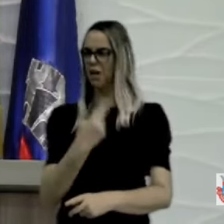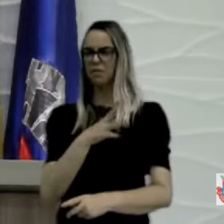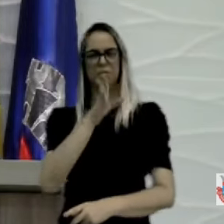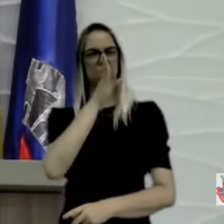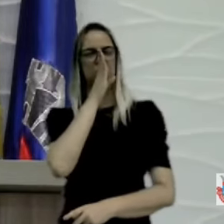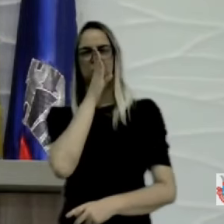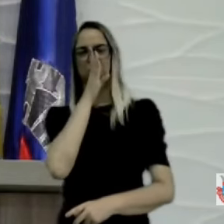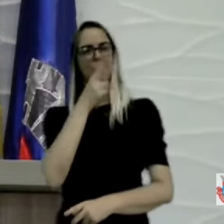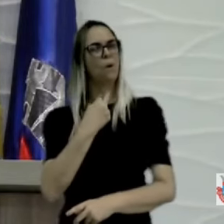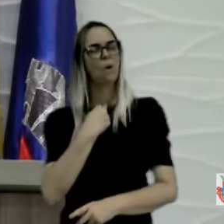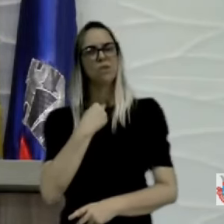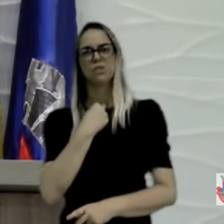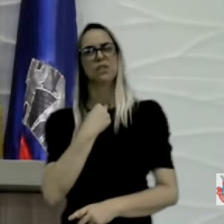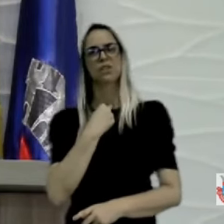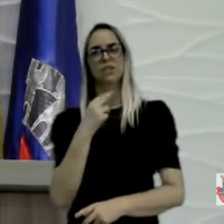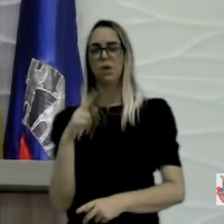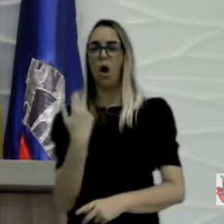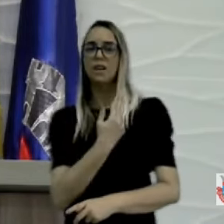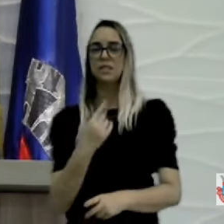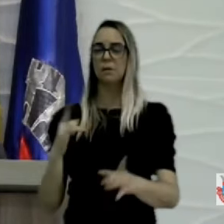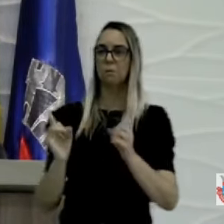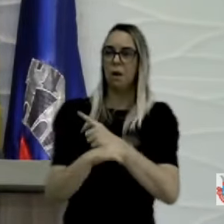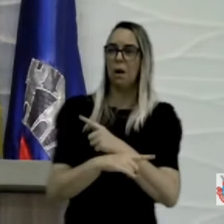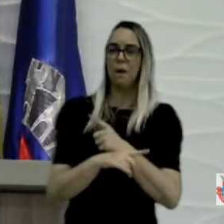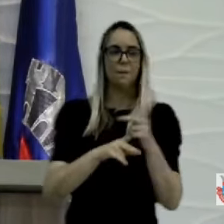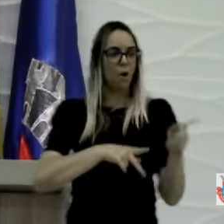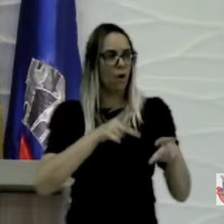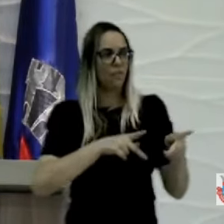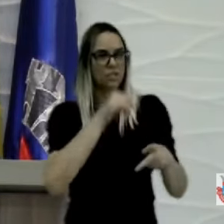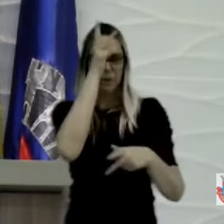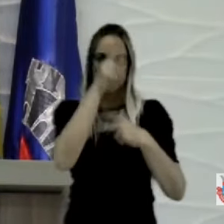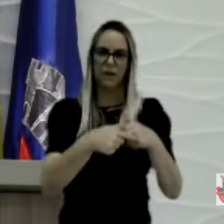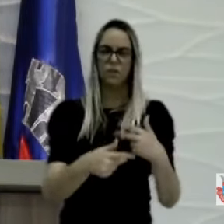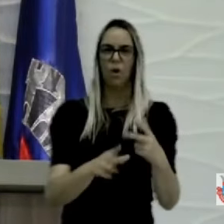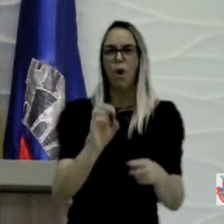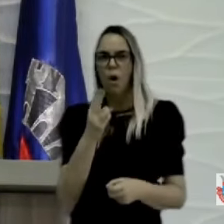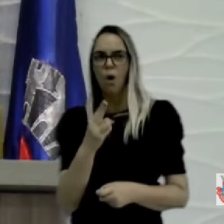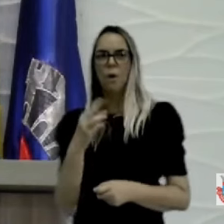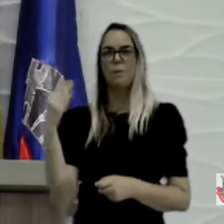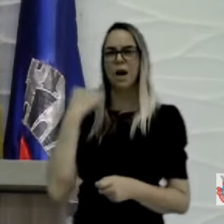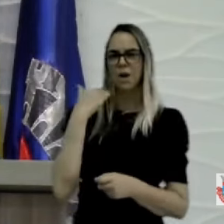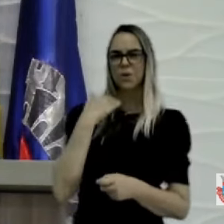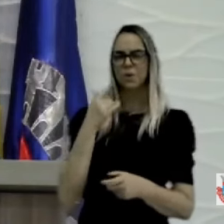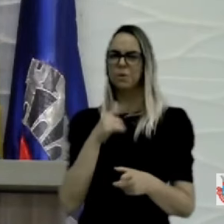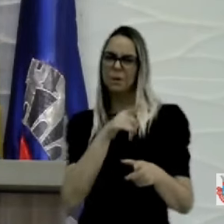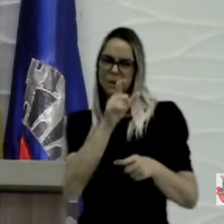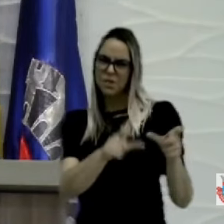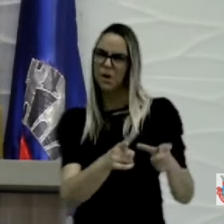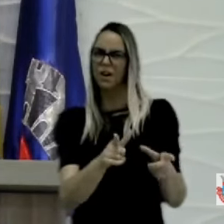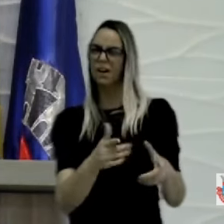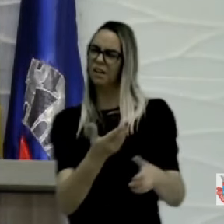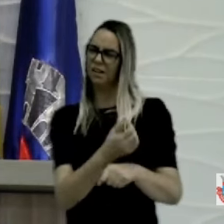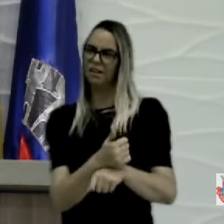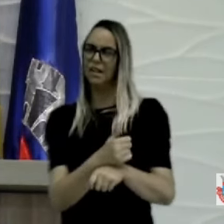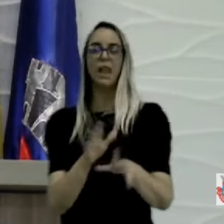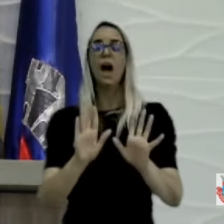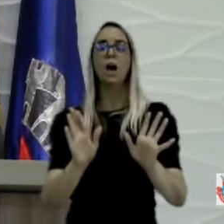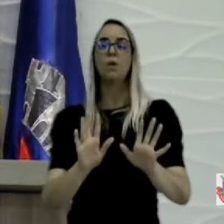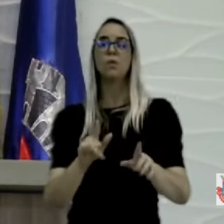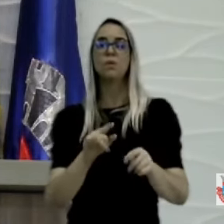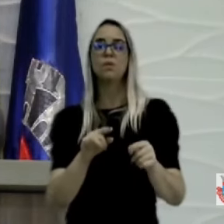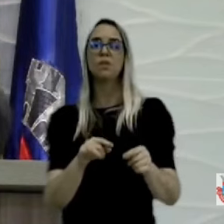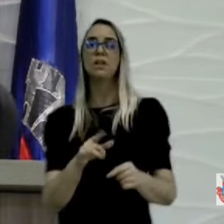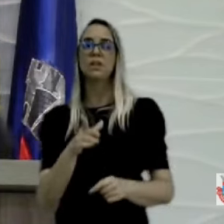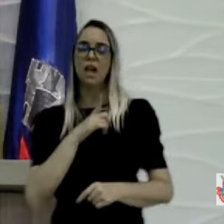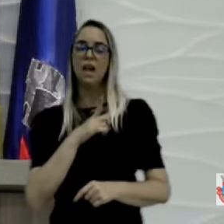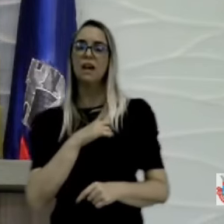não está sendo contra o povo de São Bento, nem o pessoal do Banco do Nordeste, mas eles têm condições. Eles estão